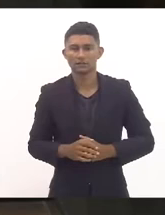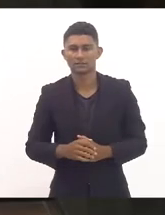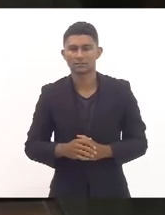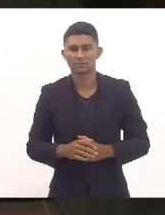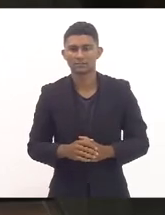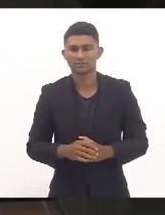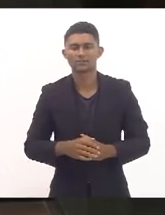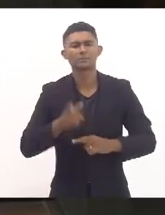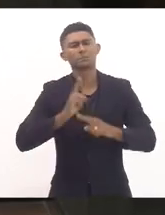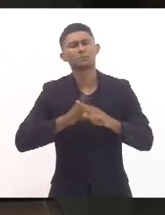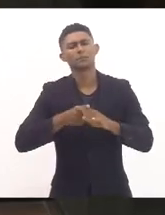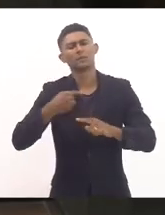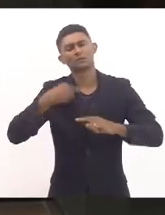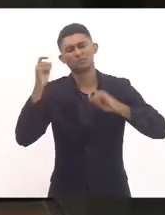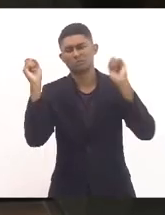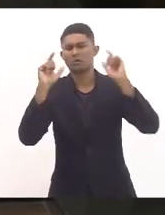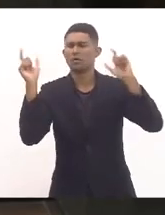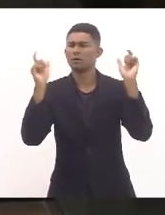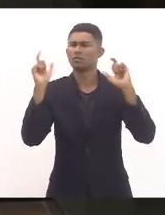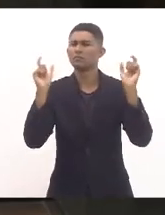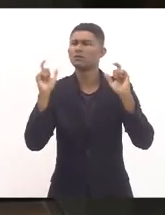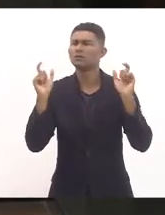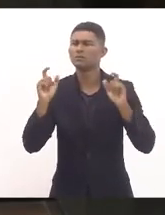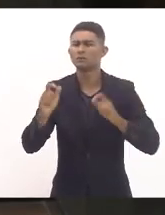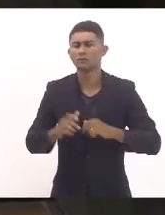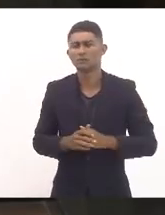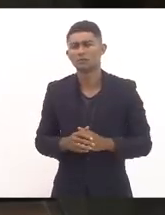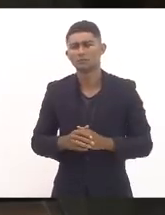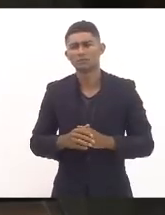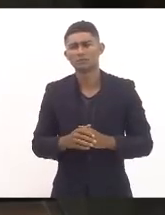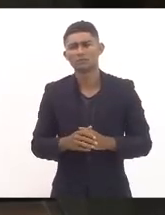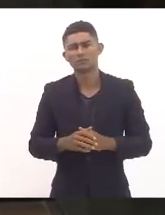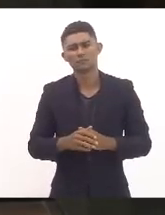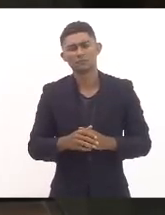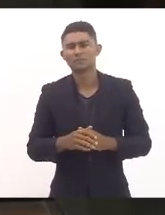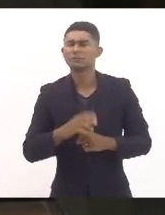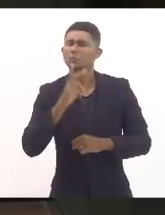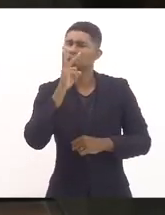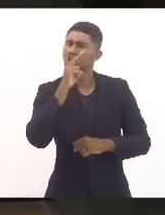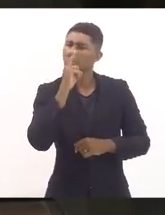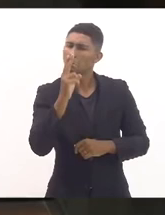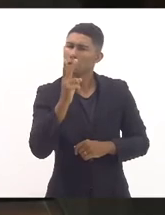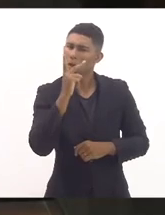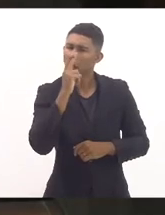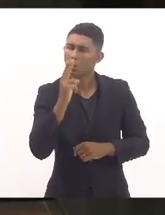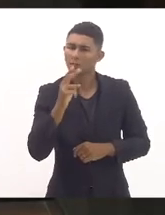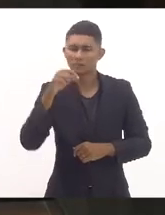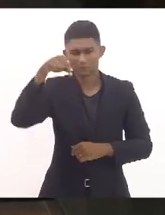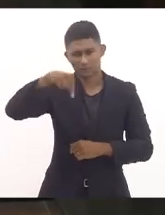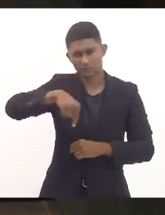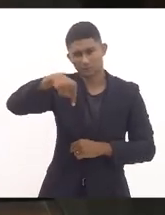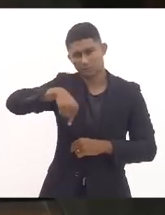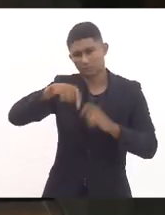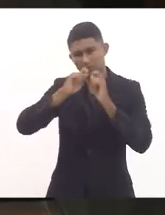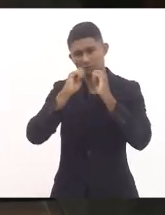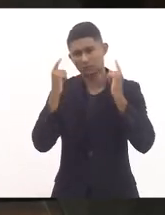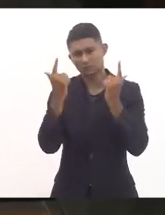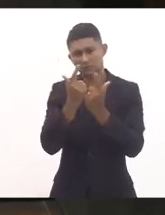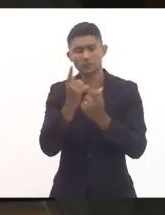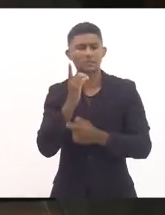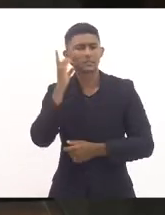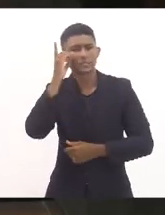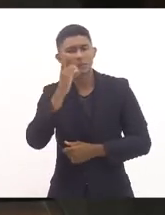porque me chamou a atenção, parece que o parlamento, e poucos deputados,